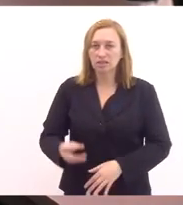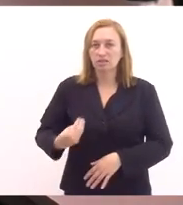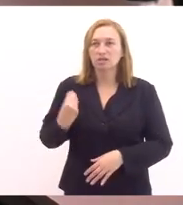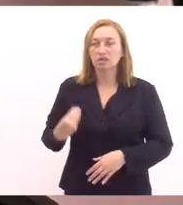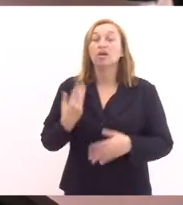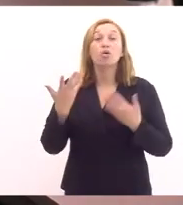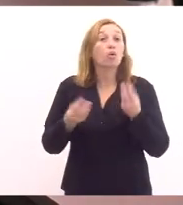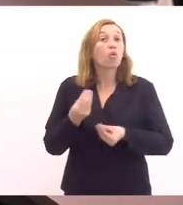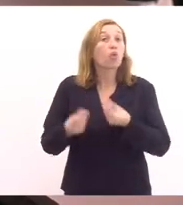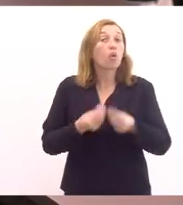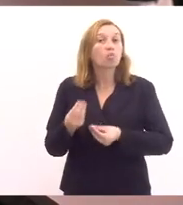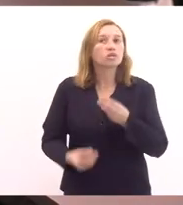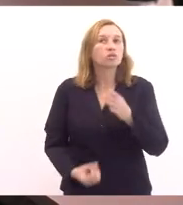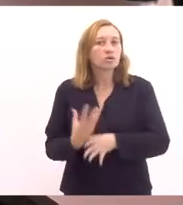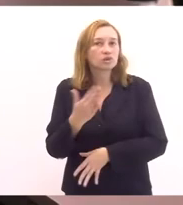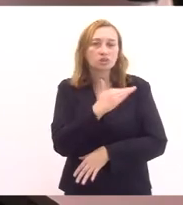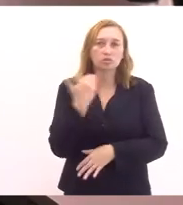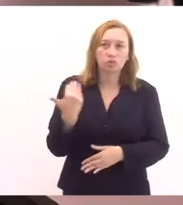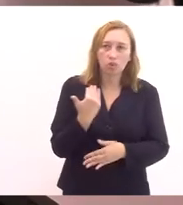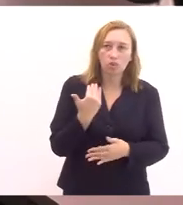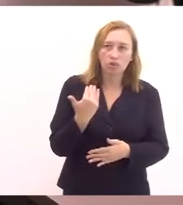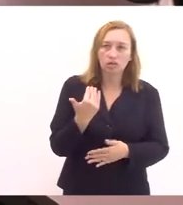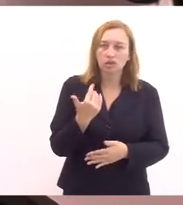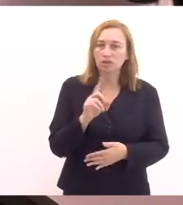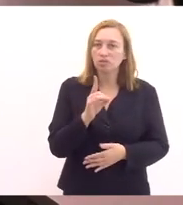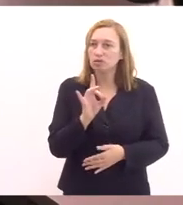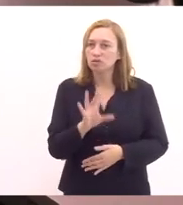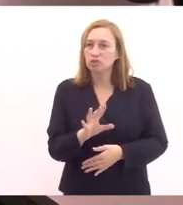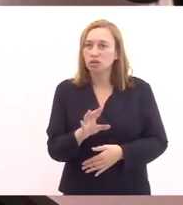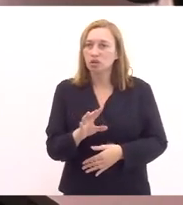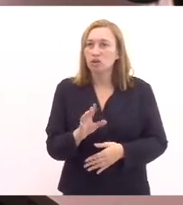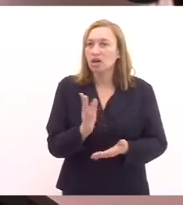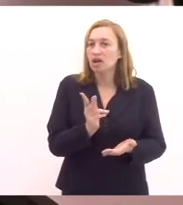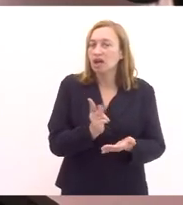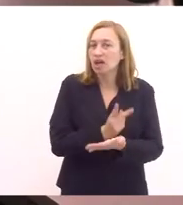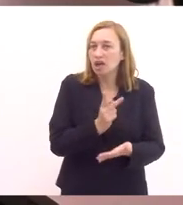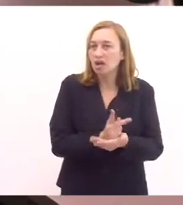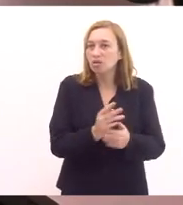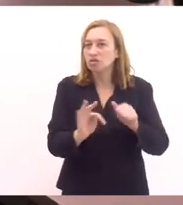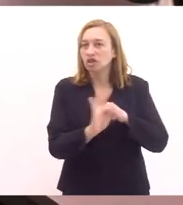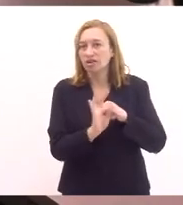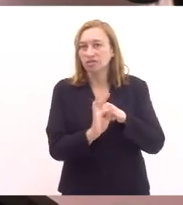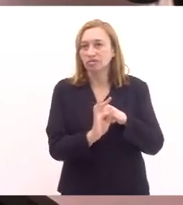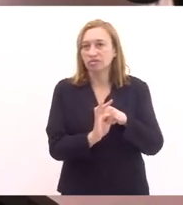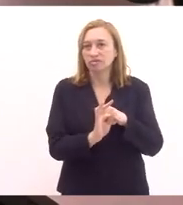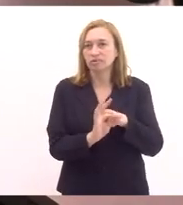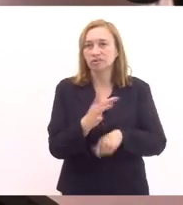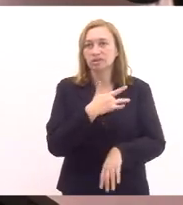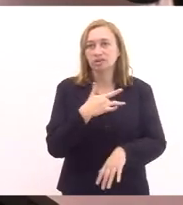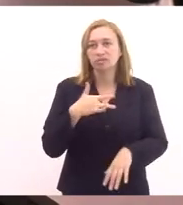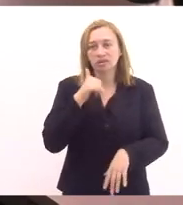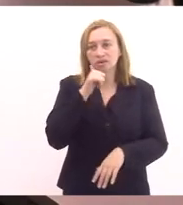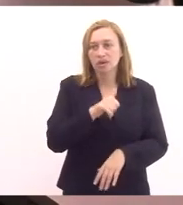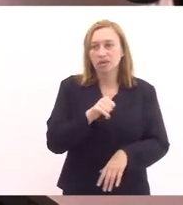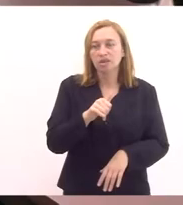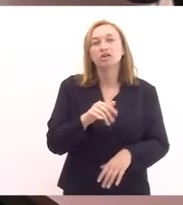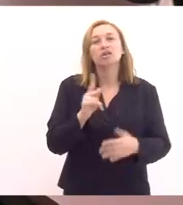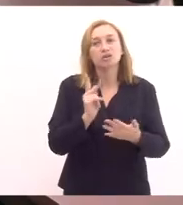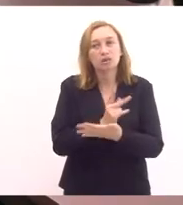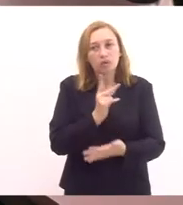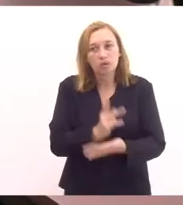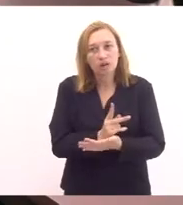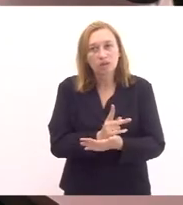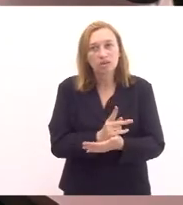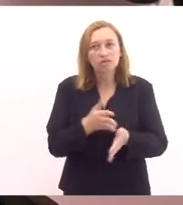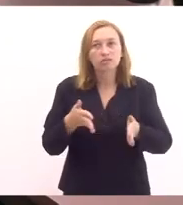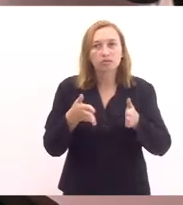Então como que a gente está produzindo morte que não são apenas falhas técnicas de saúde da mulher são falhas